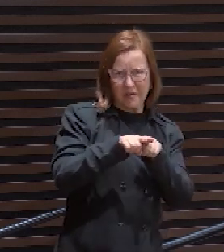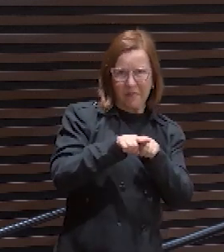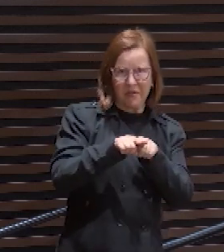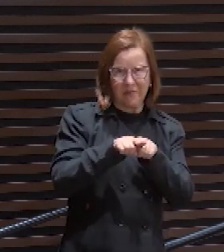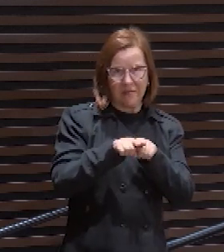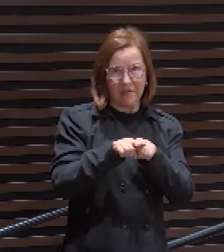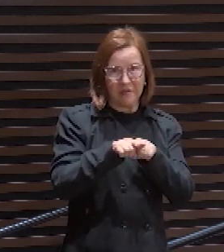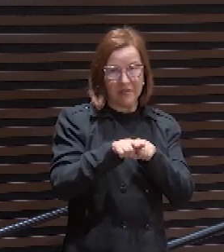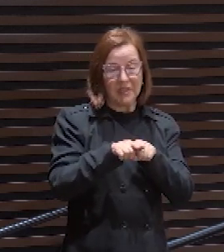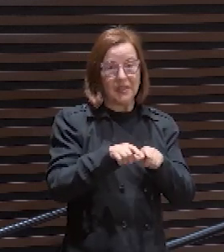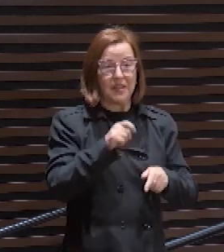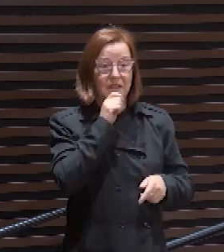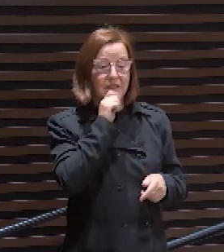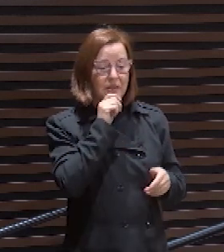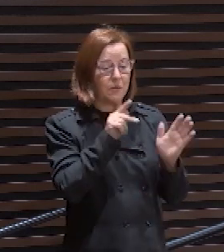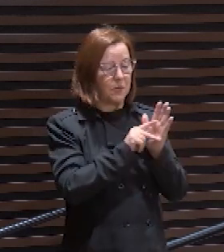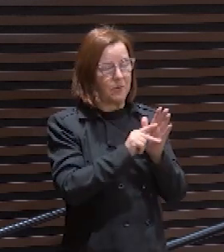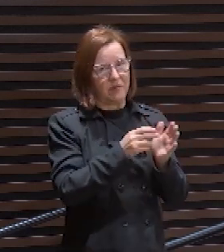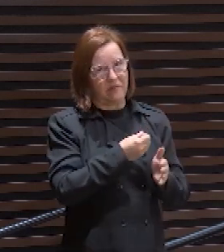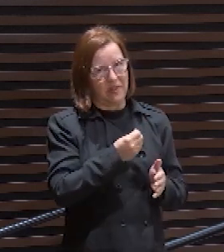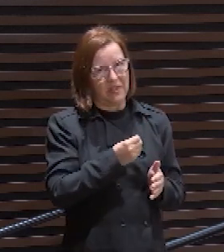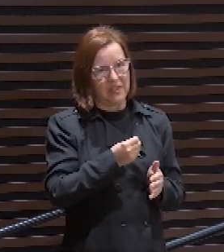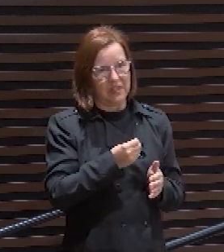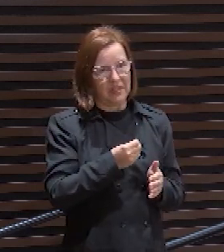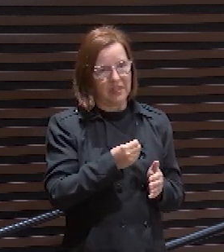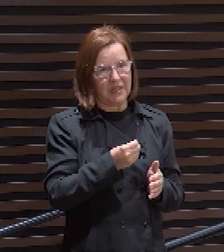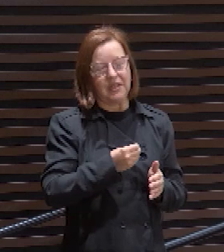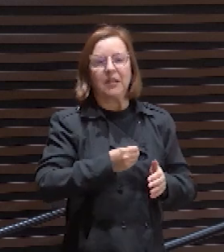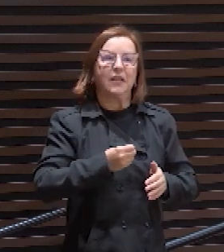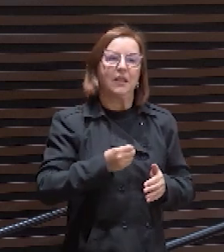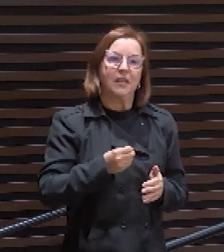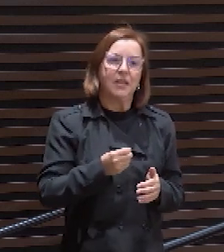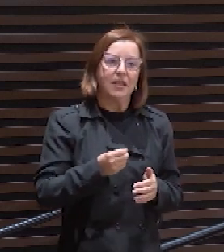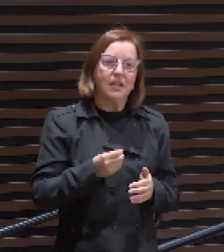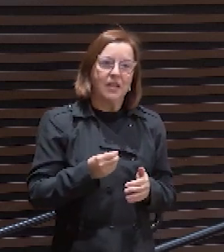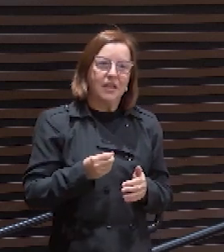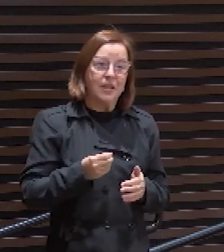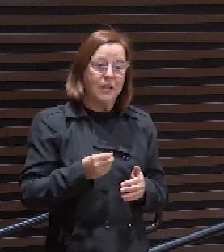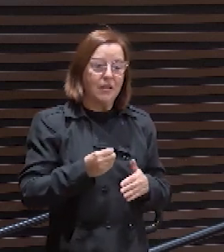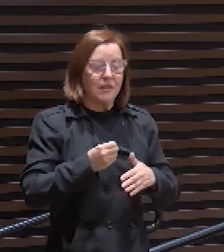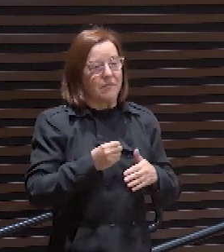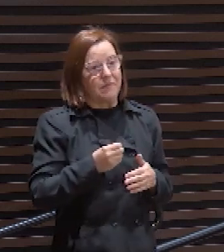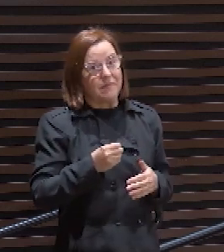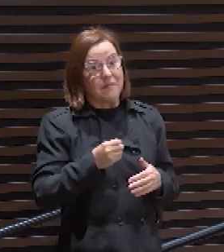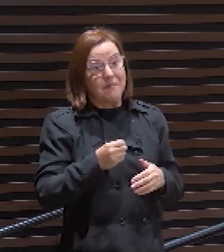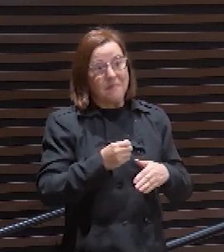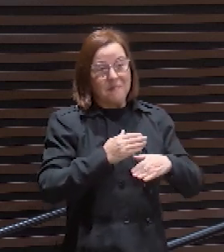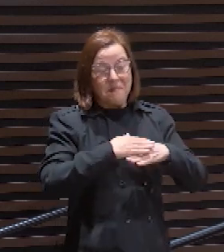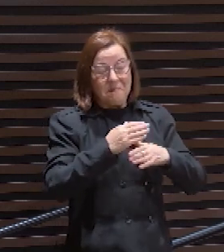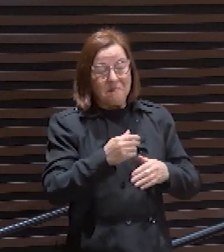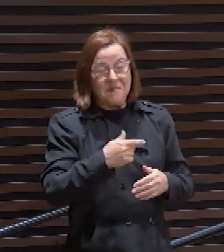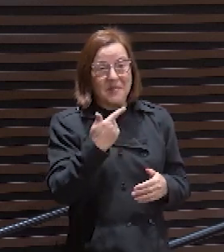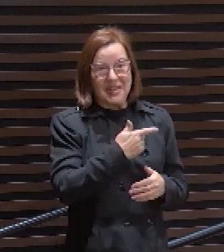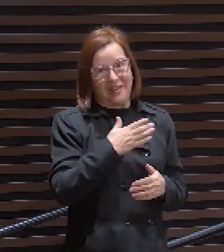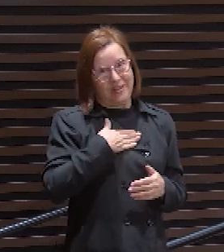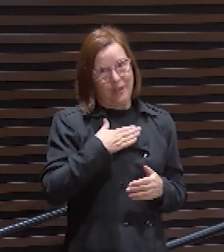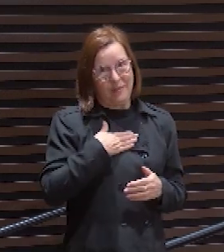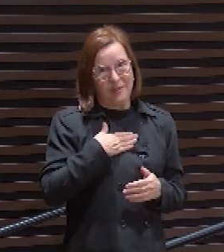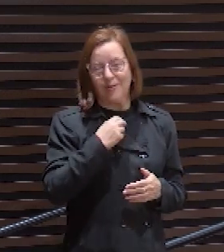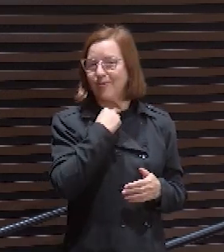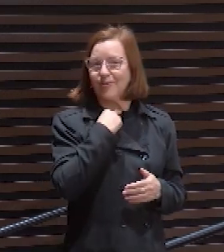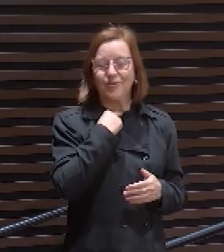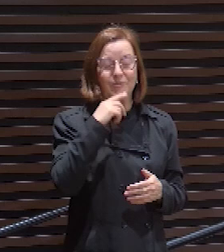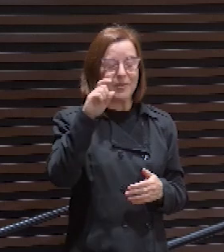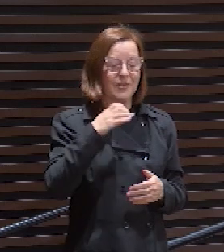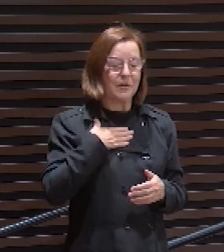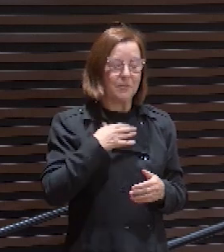irmãs, e ainda a sua própria vida, não pode ser meu discípulo. E qualquer que não tomar a sua cruz